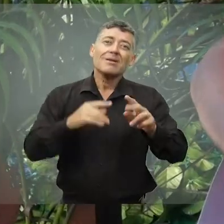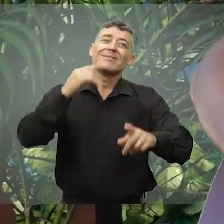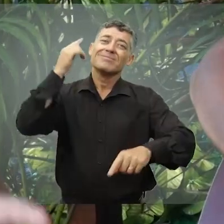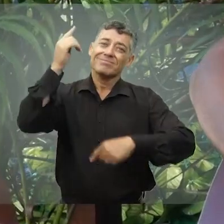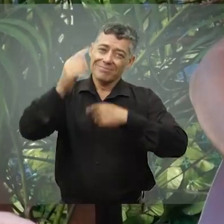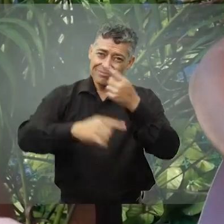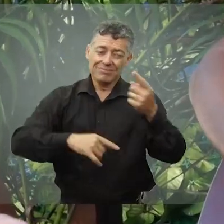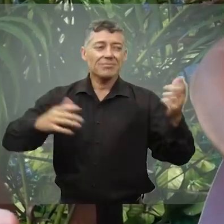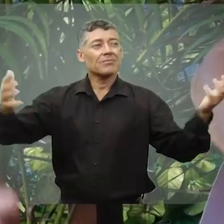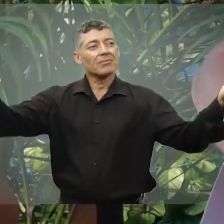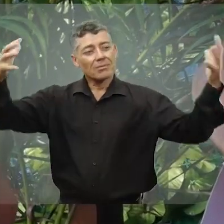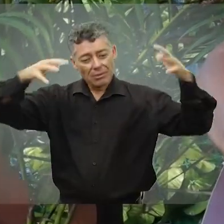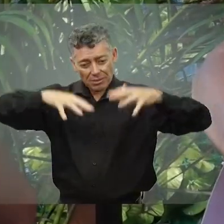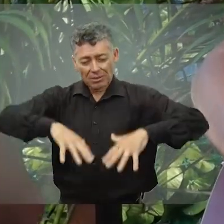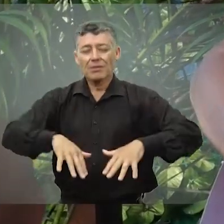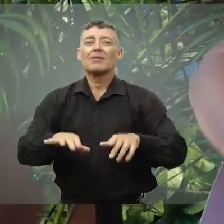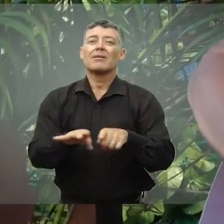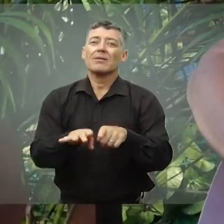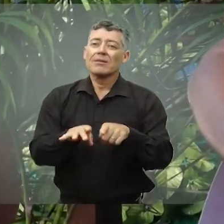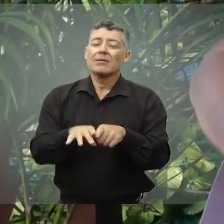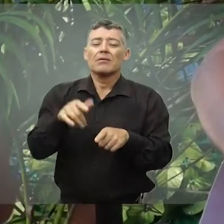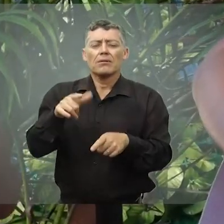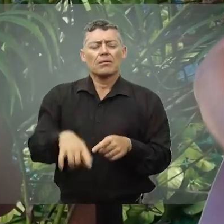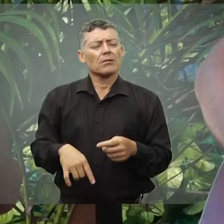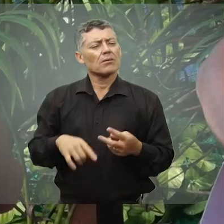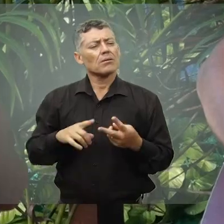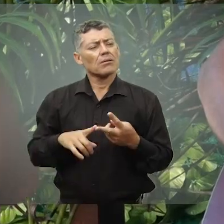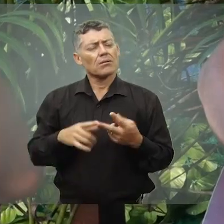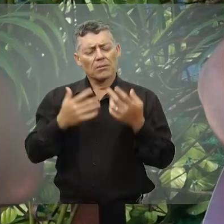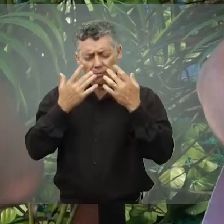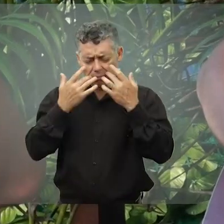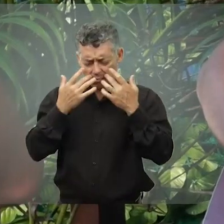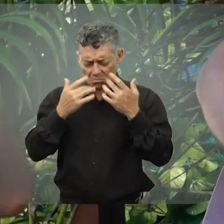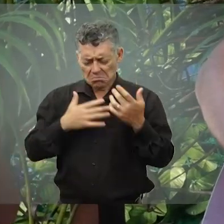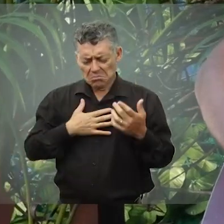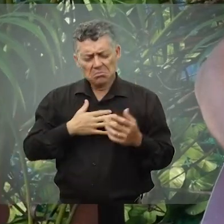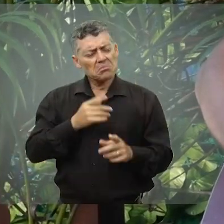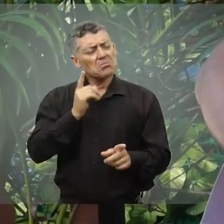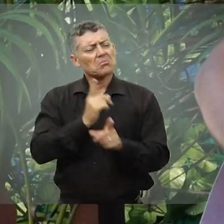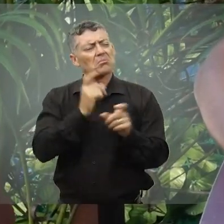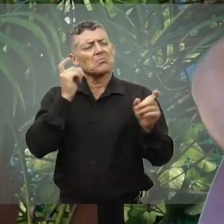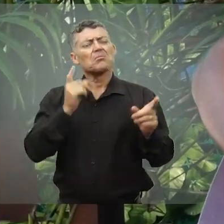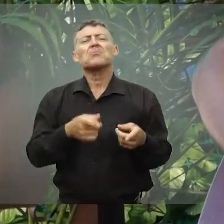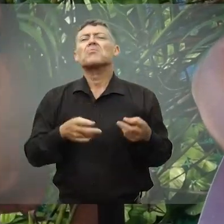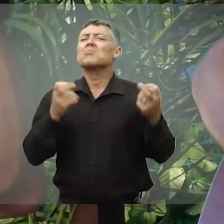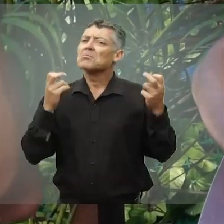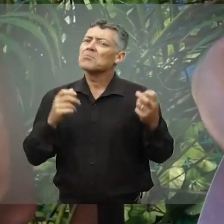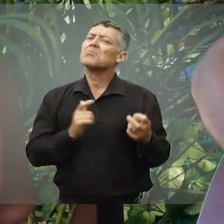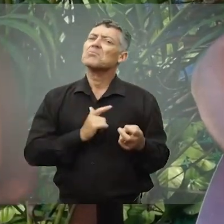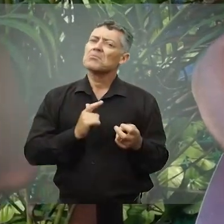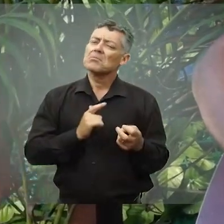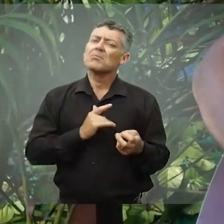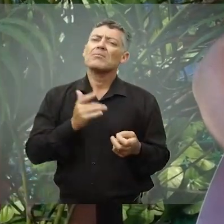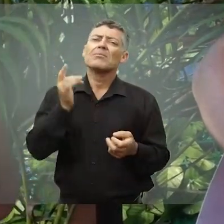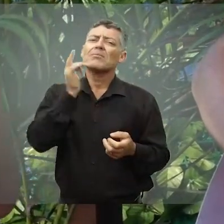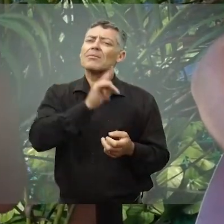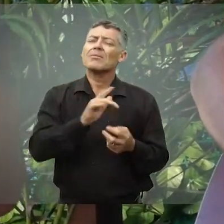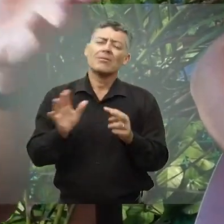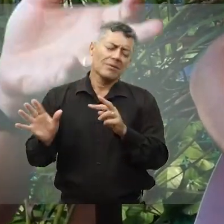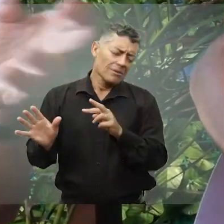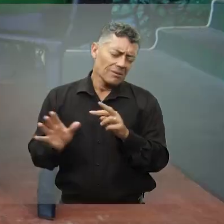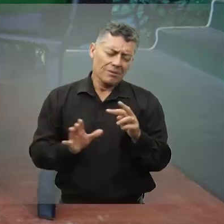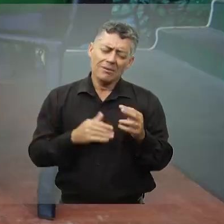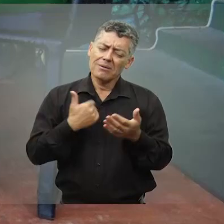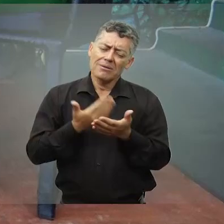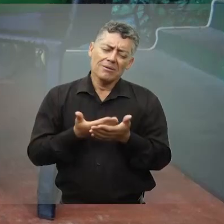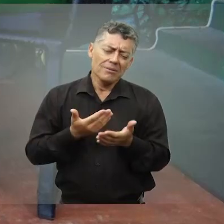com todo mundo se apresentando. Durante a semana eu me senti artista, eu me descobri artista. E aí curti a semana toda na